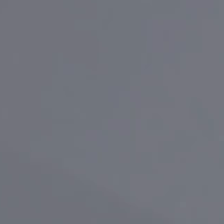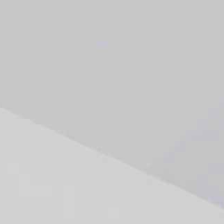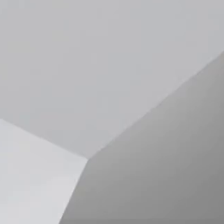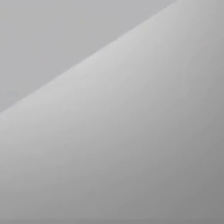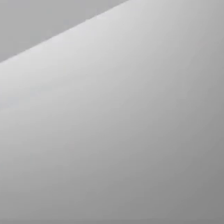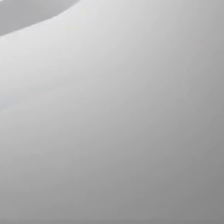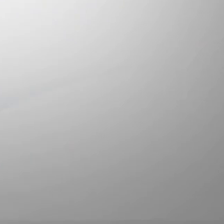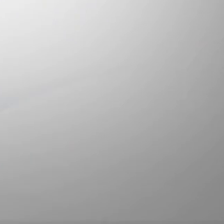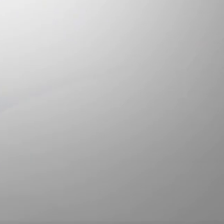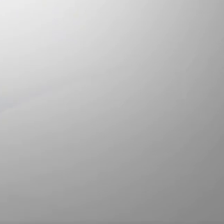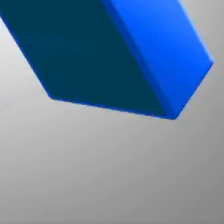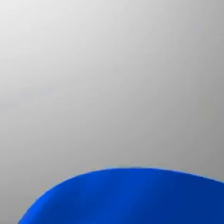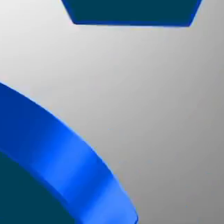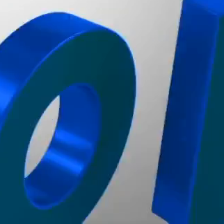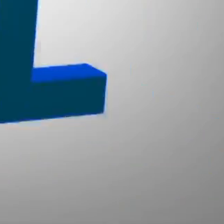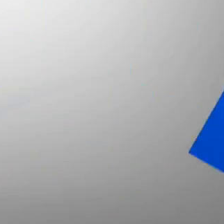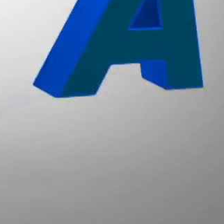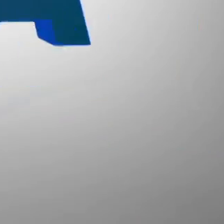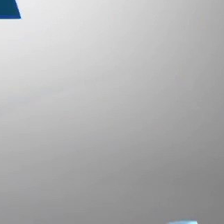oh